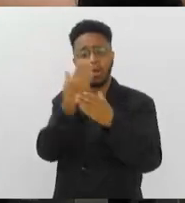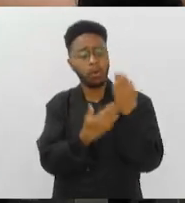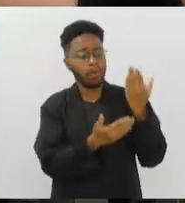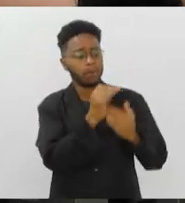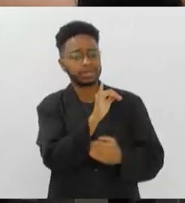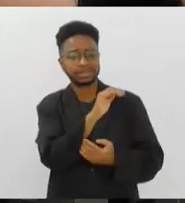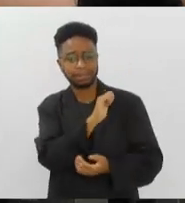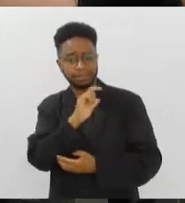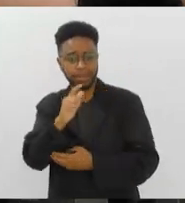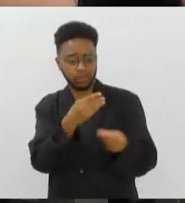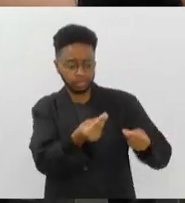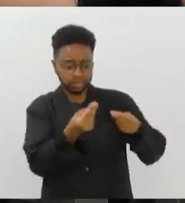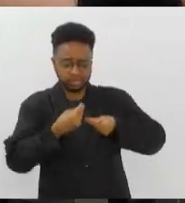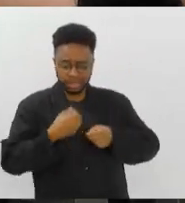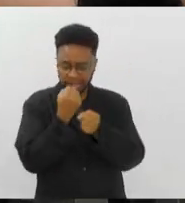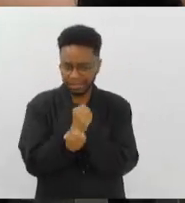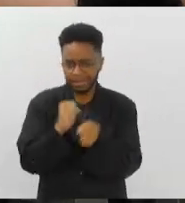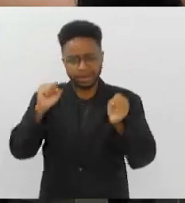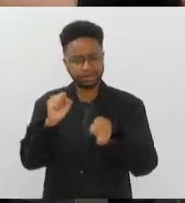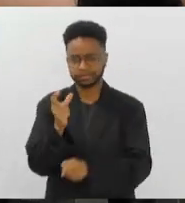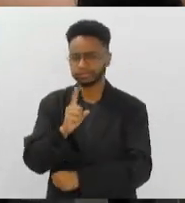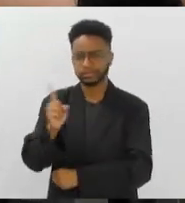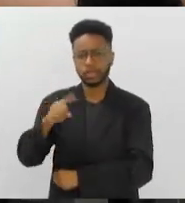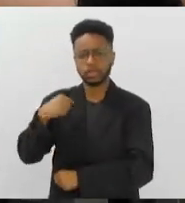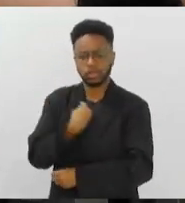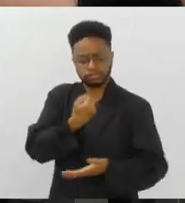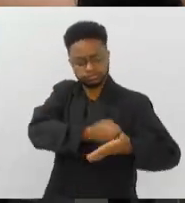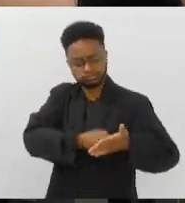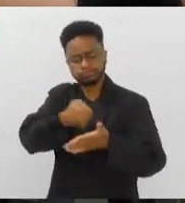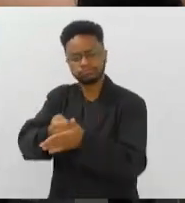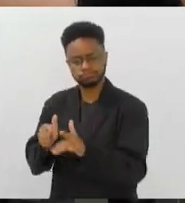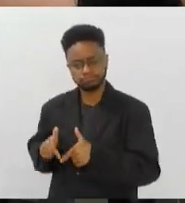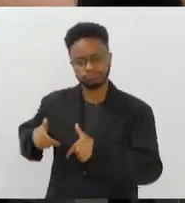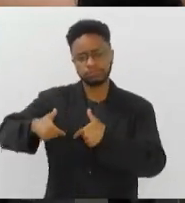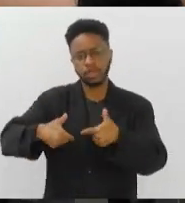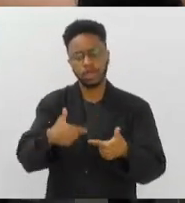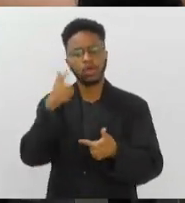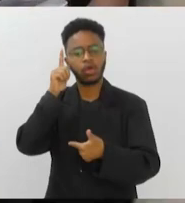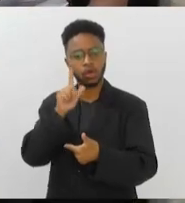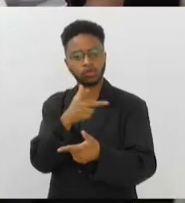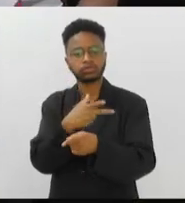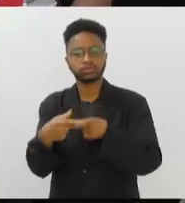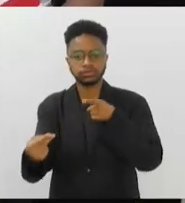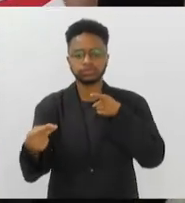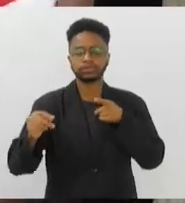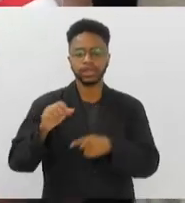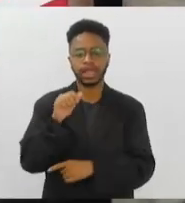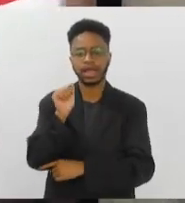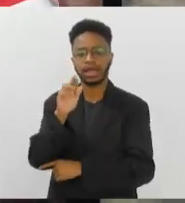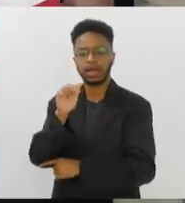Isabel, a liberdade é um dragão no mar de Aracati.